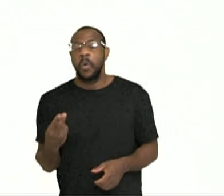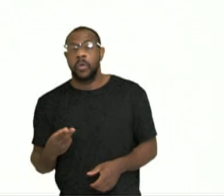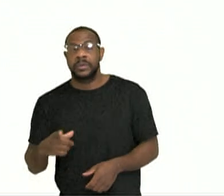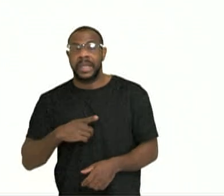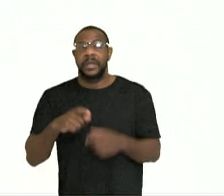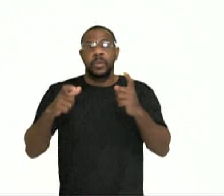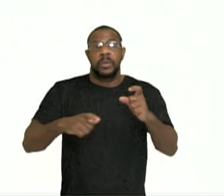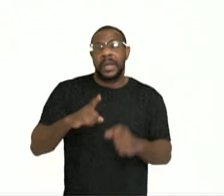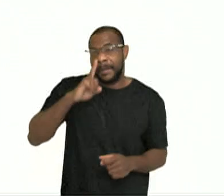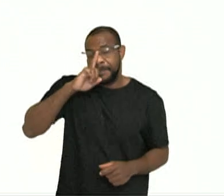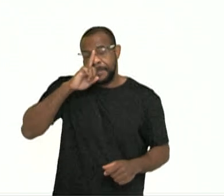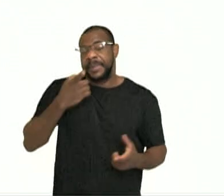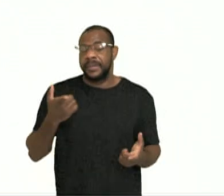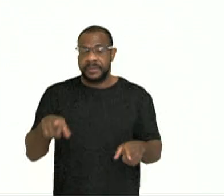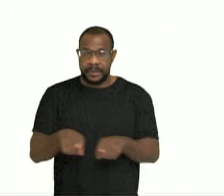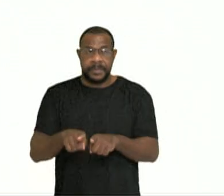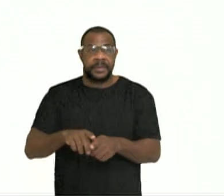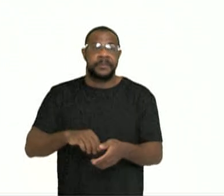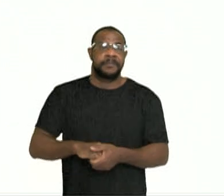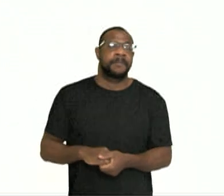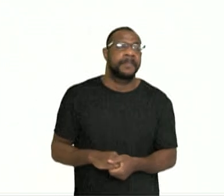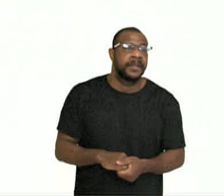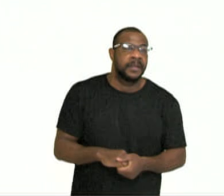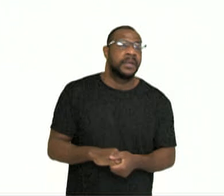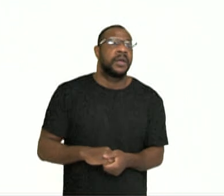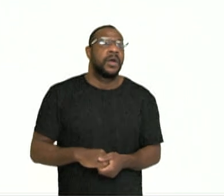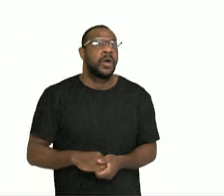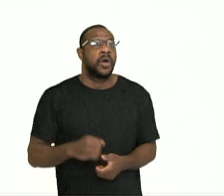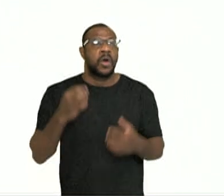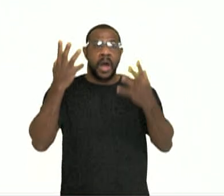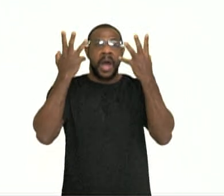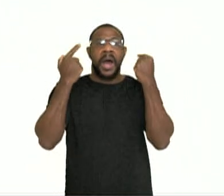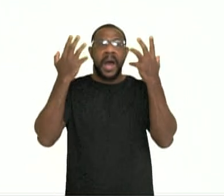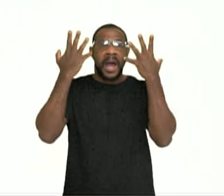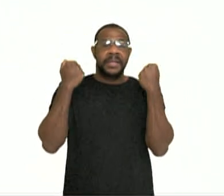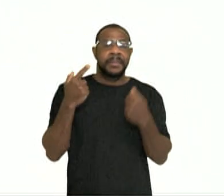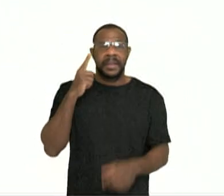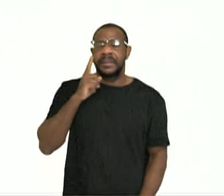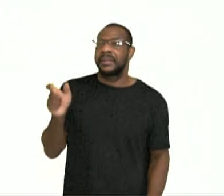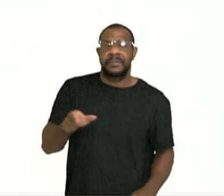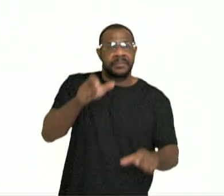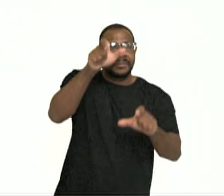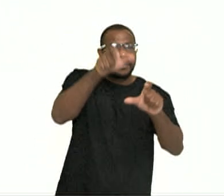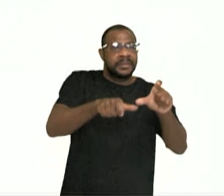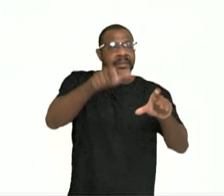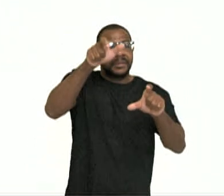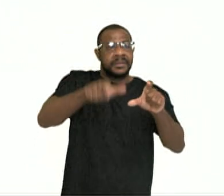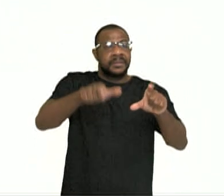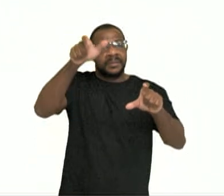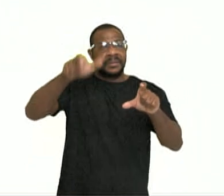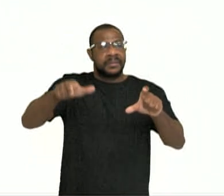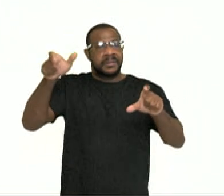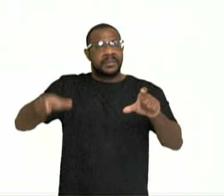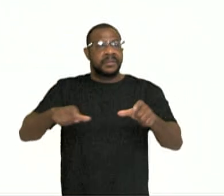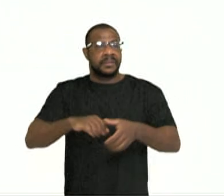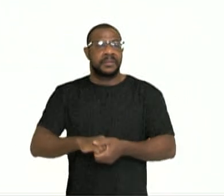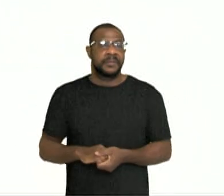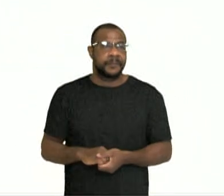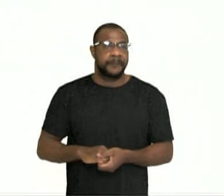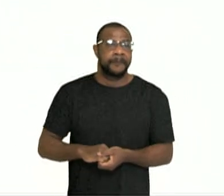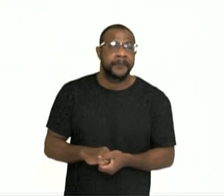Animais em extinção no Brasil. 9,7% dos animais estão sob ameaça em 3 diferentes níveis de